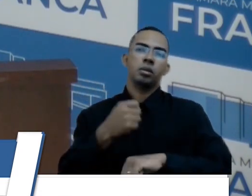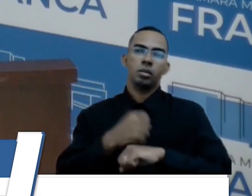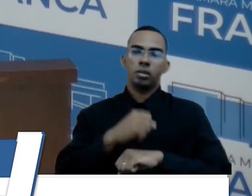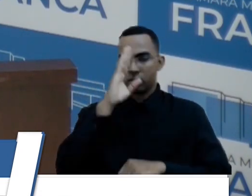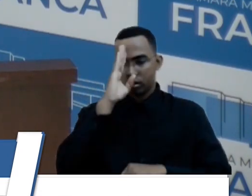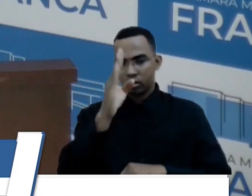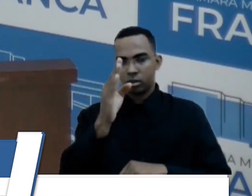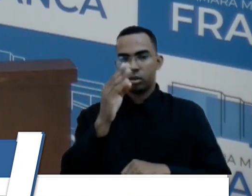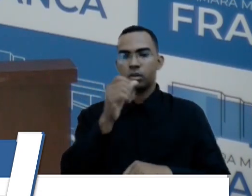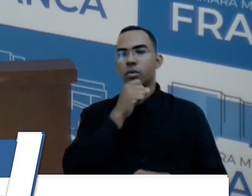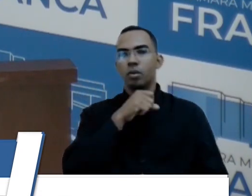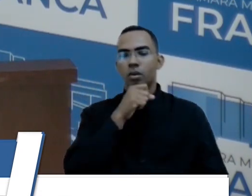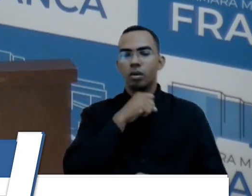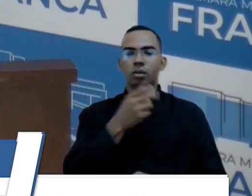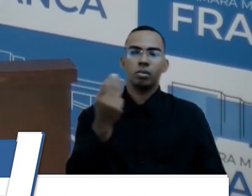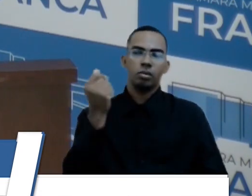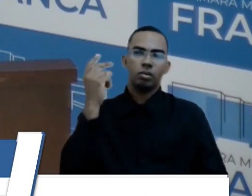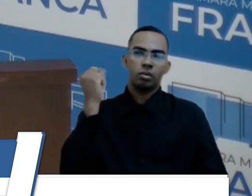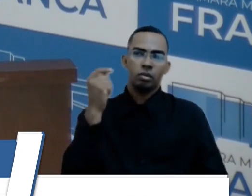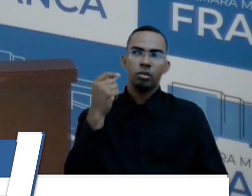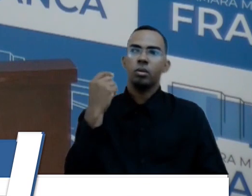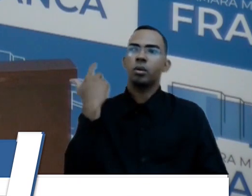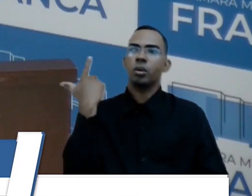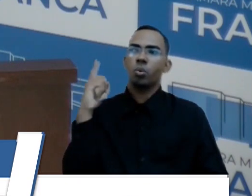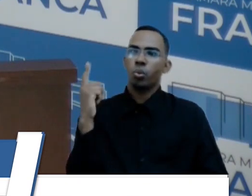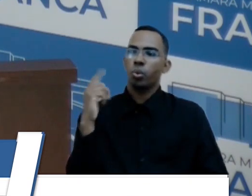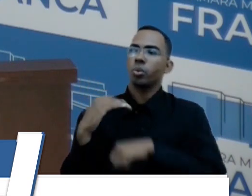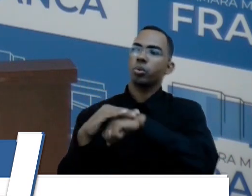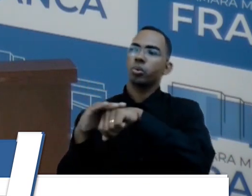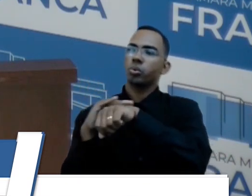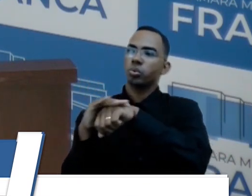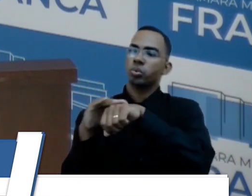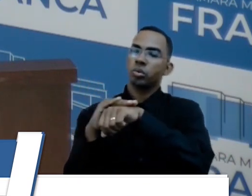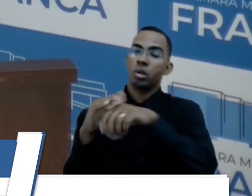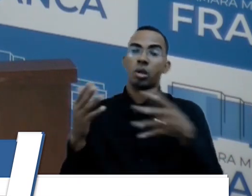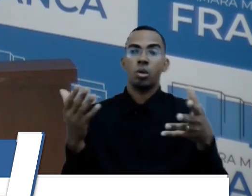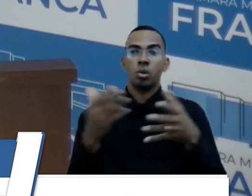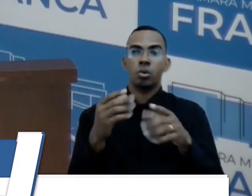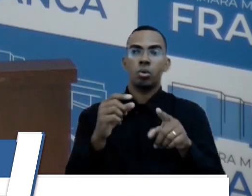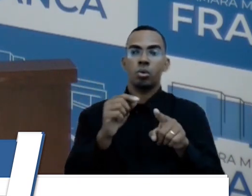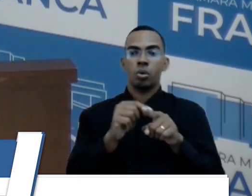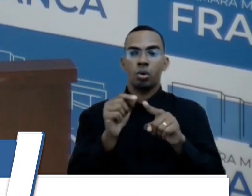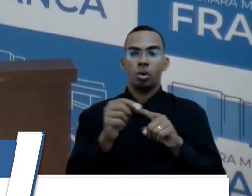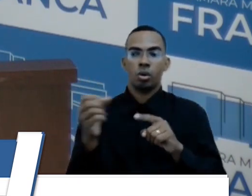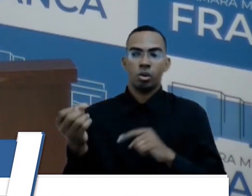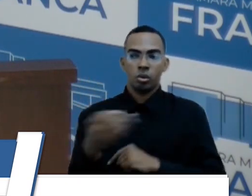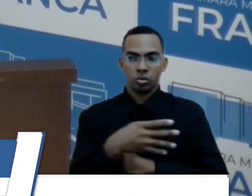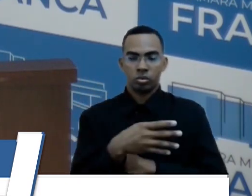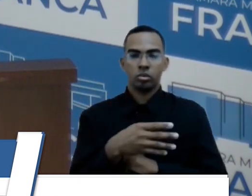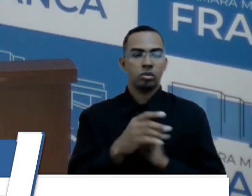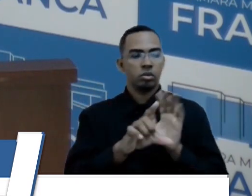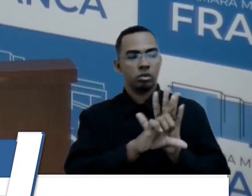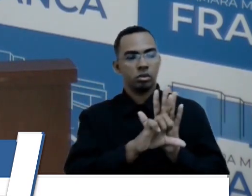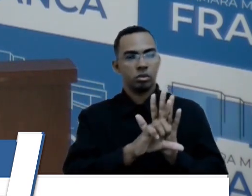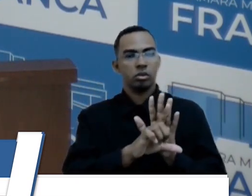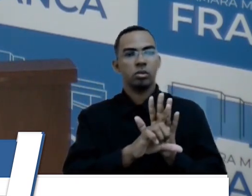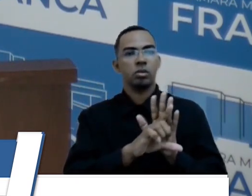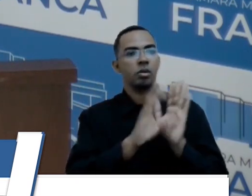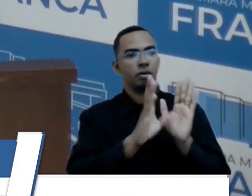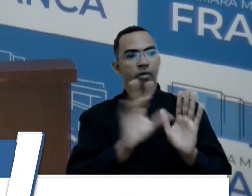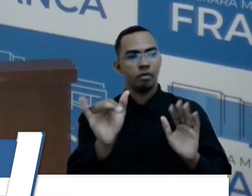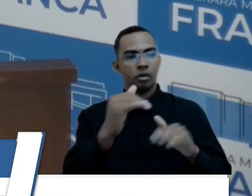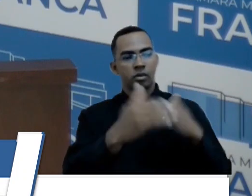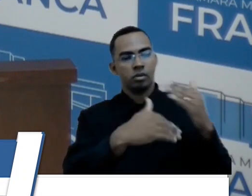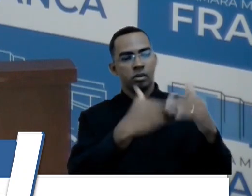antigos, né, Lourdinha? Nós conversamos lá sobre isso. Hoje, um bairro novo, as leis vão evoluindo, as coisas vão